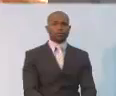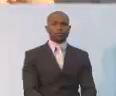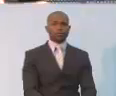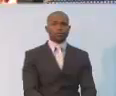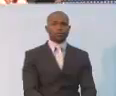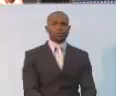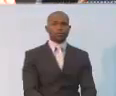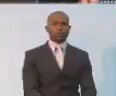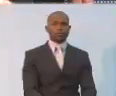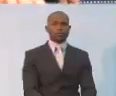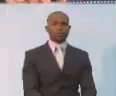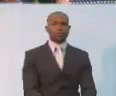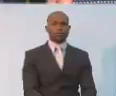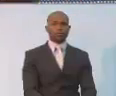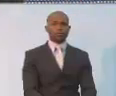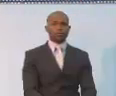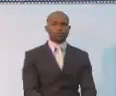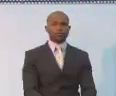É.